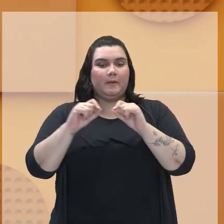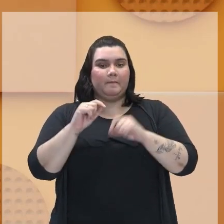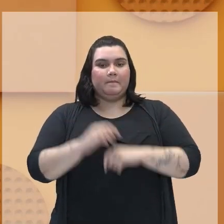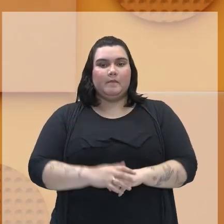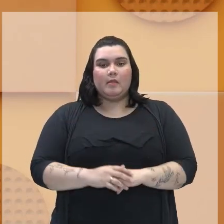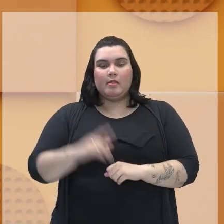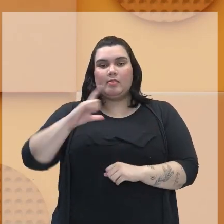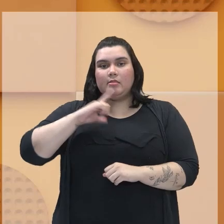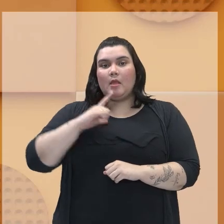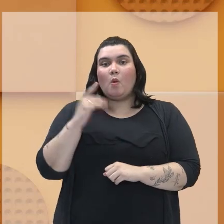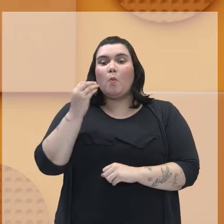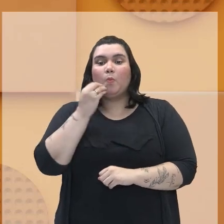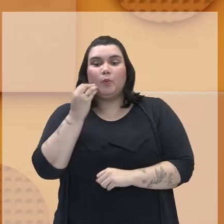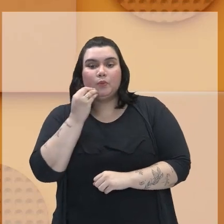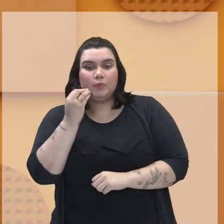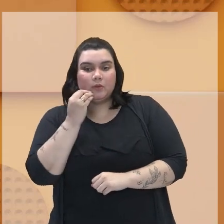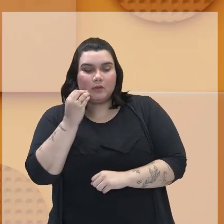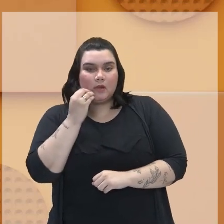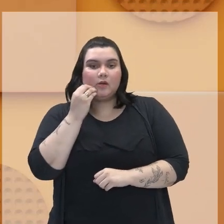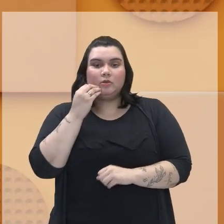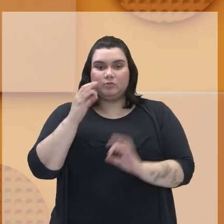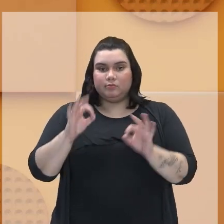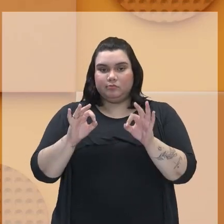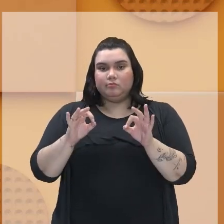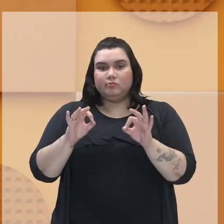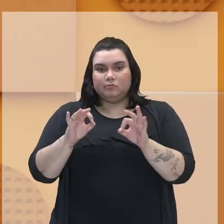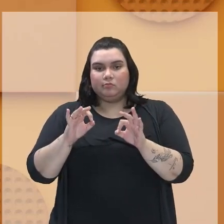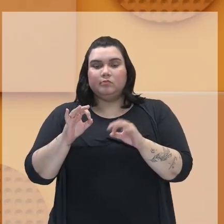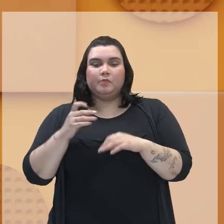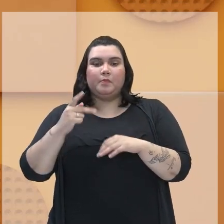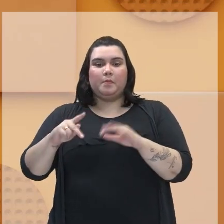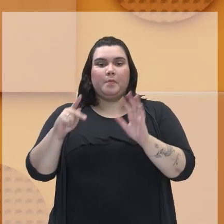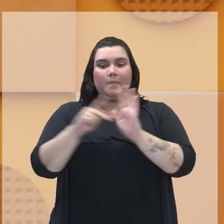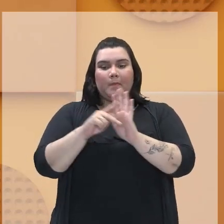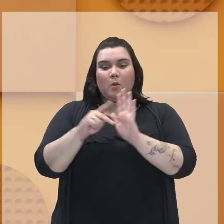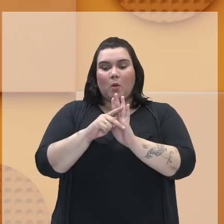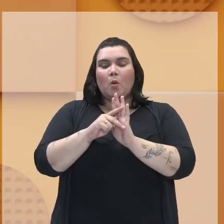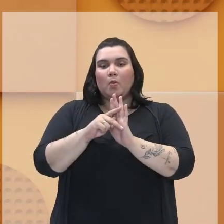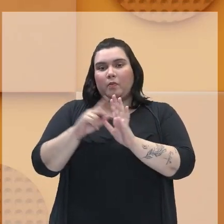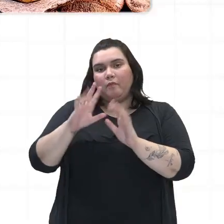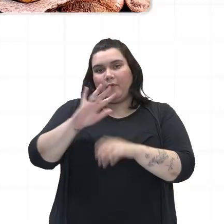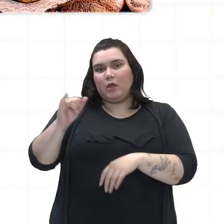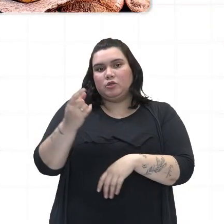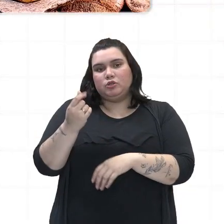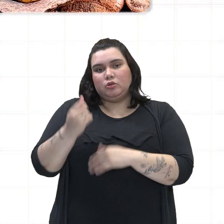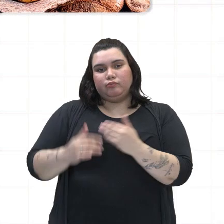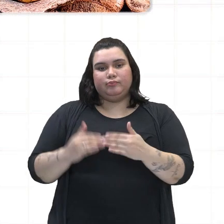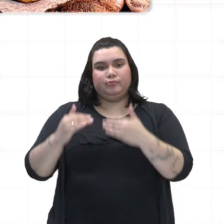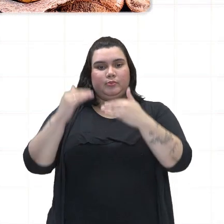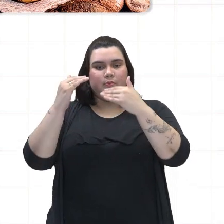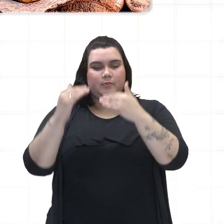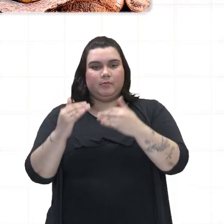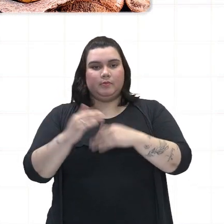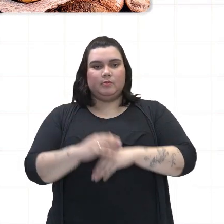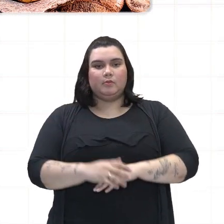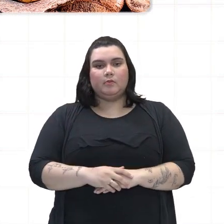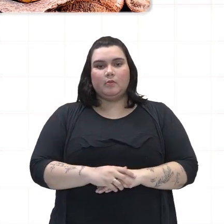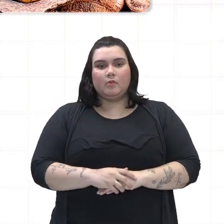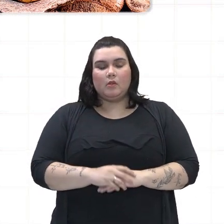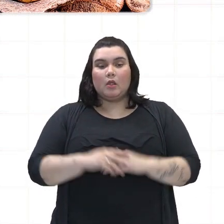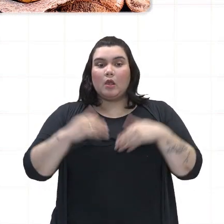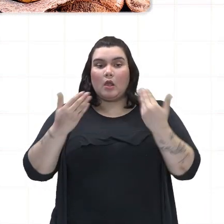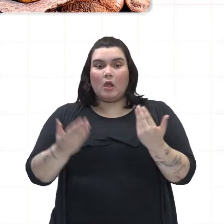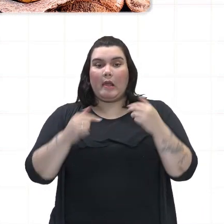como uma oportunidade de negócios internacionais que vai gerar muita lucratividade. Continuando. A exploração